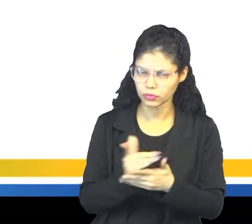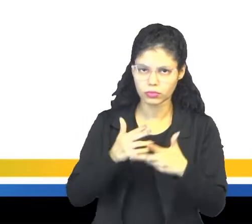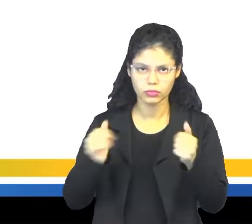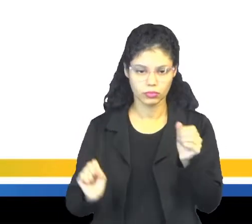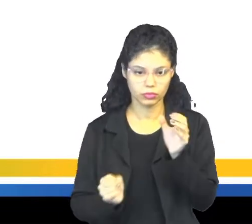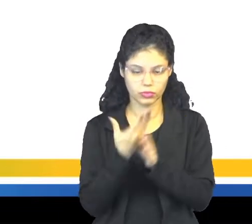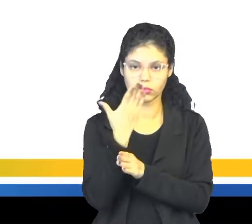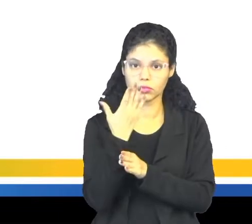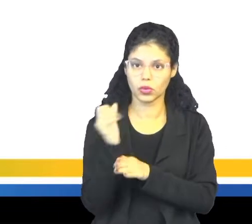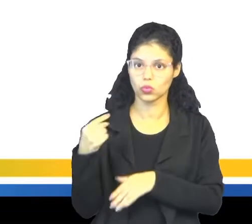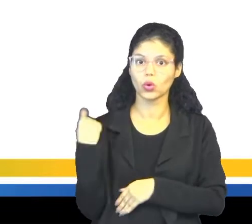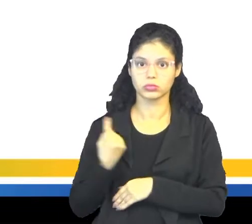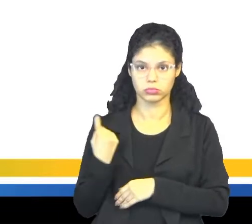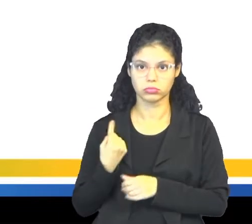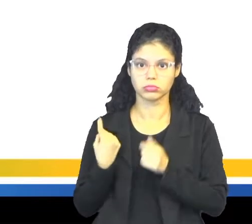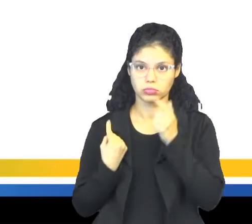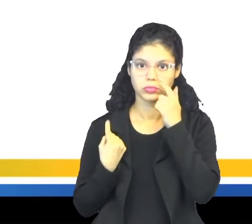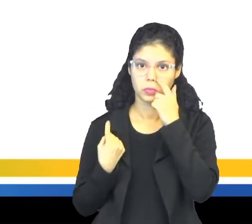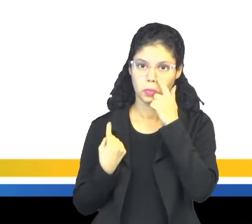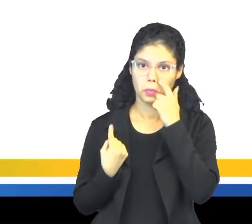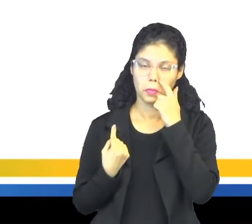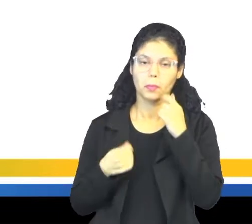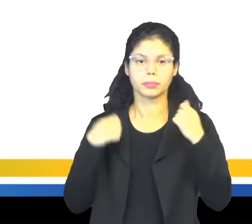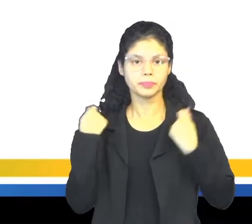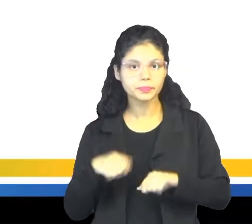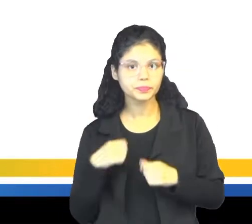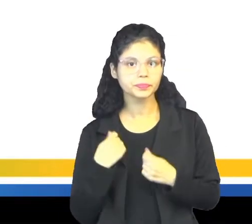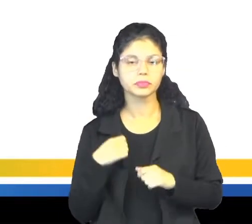nasceu assim por si só. Foram